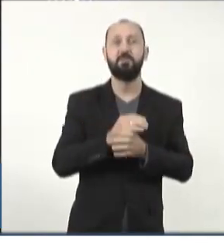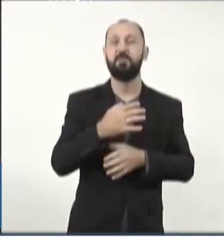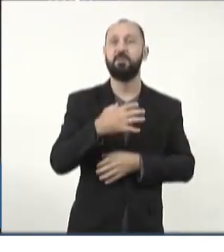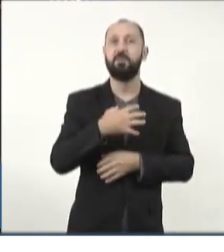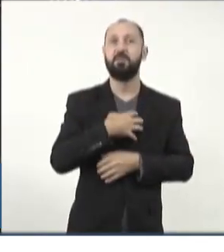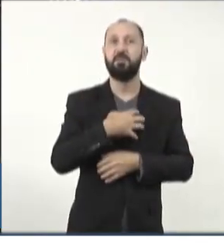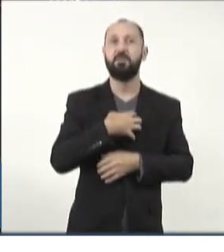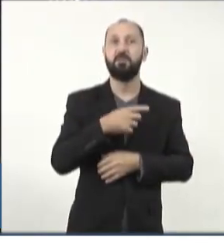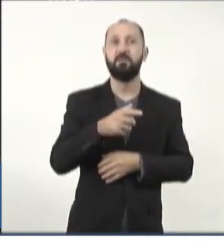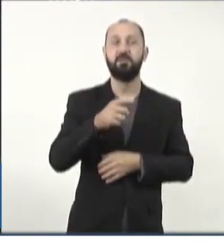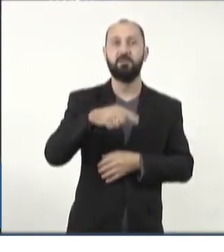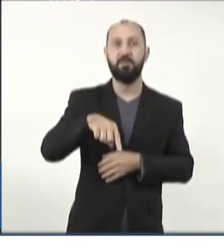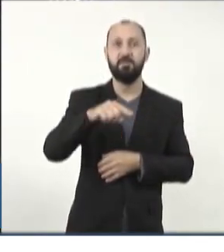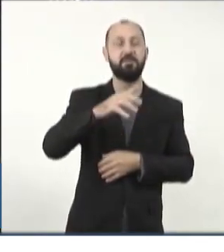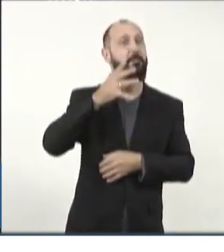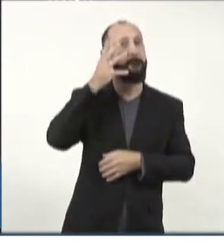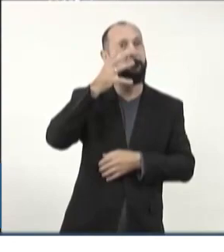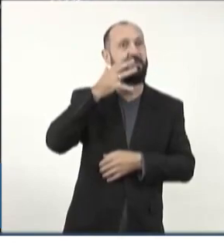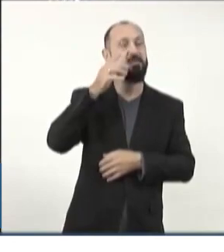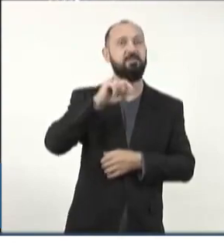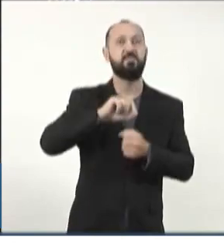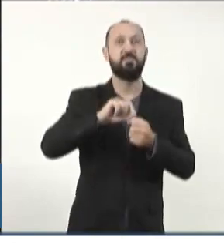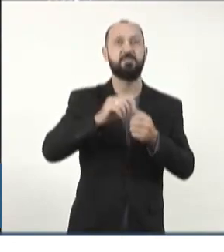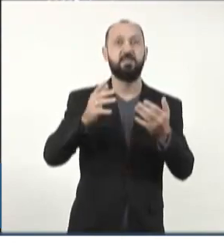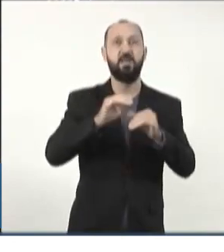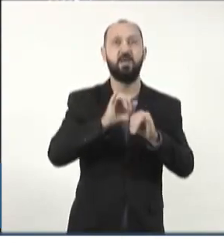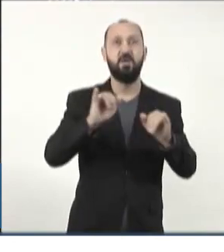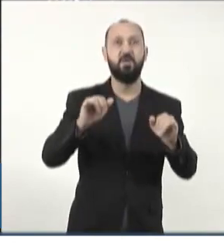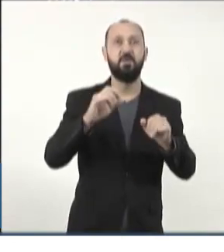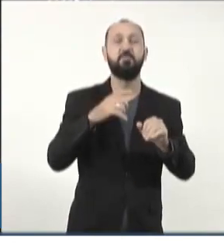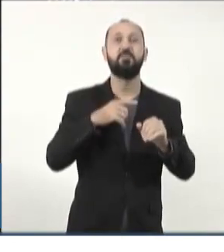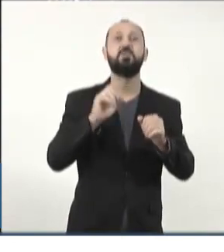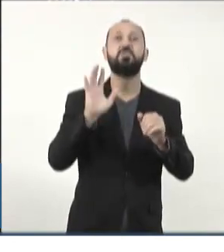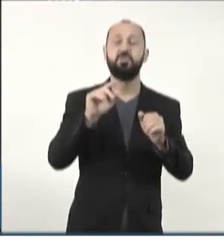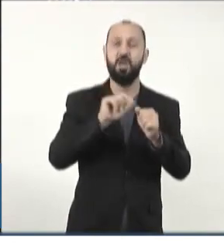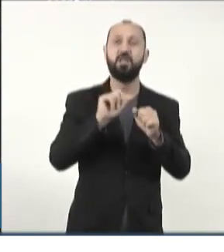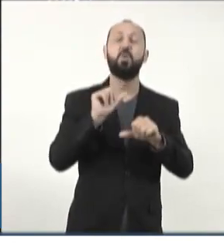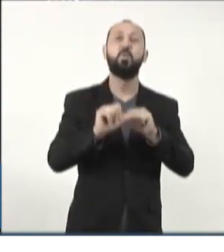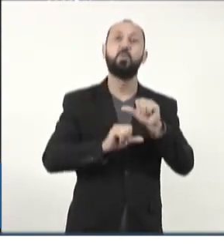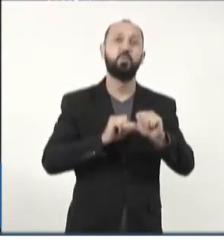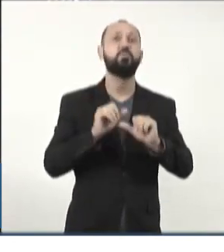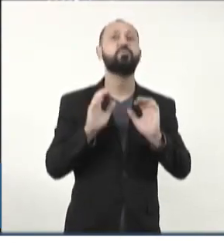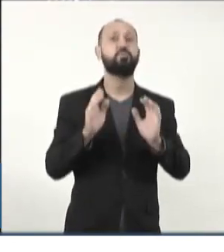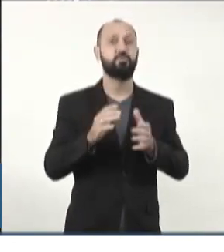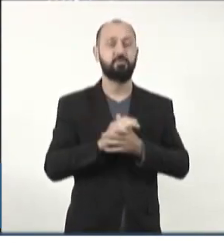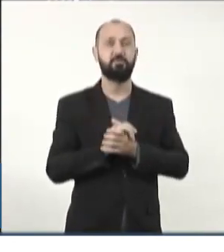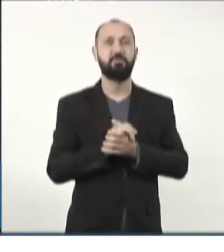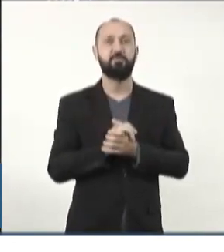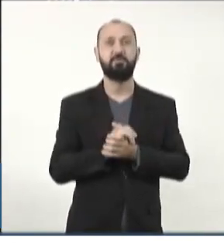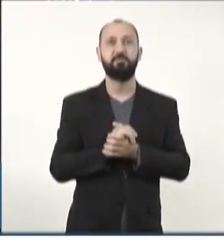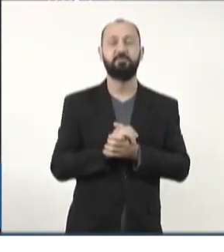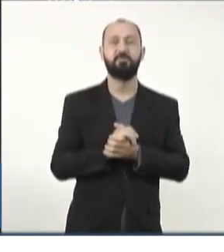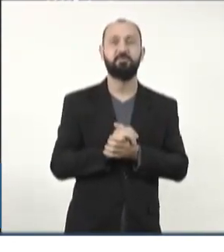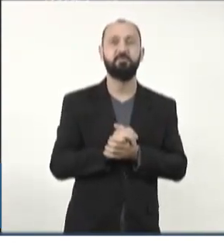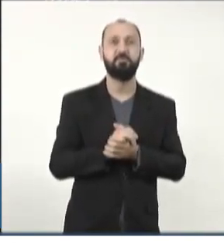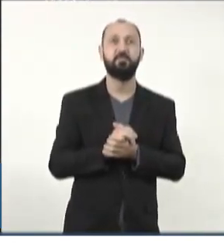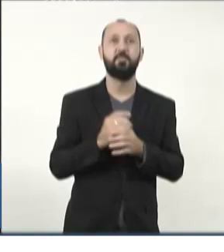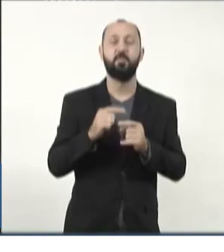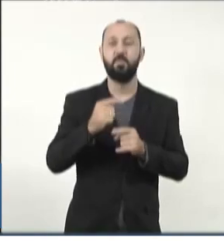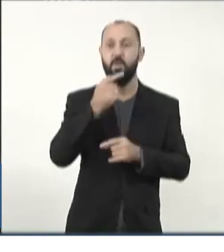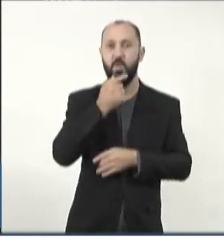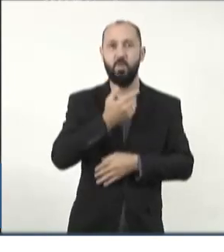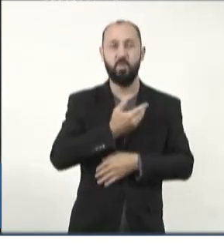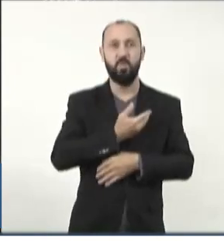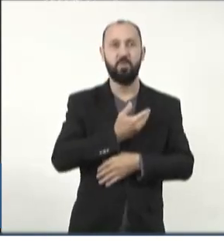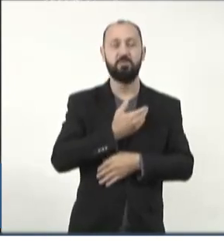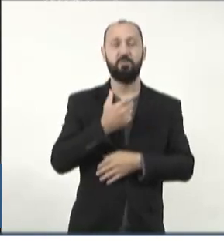que essas palestras que vocês estão trazendo estão surtindo efeito, tá? Estão surtindo efeito, porque os